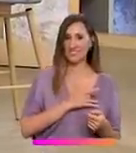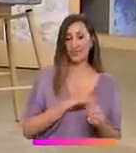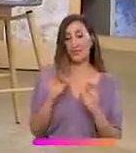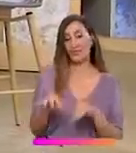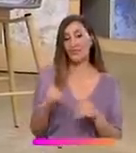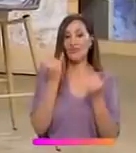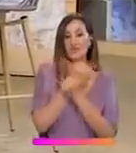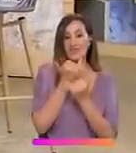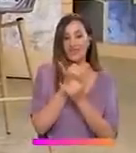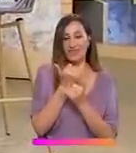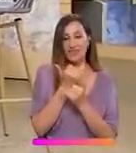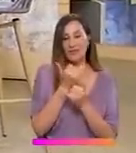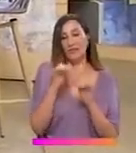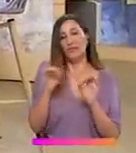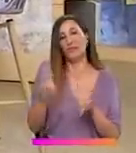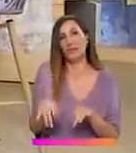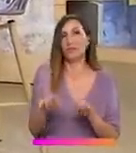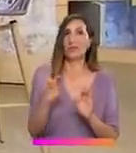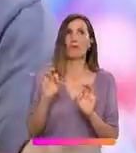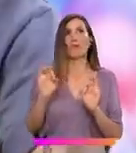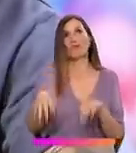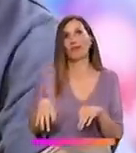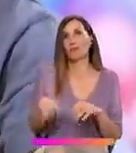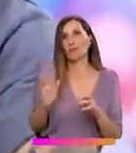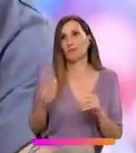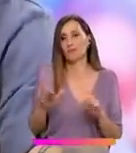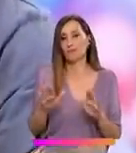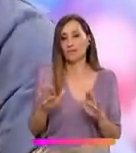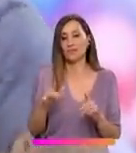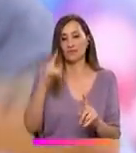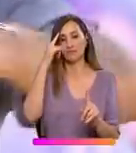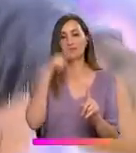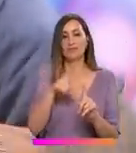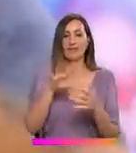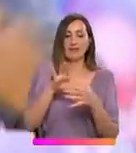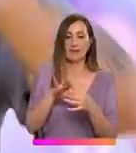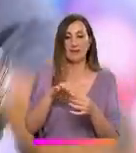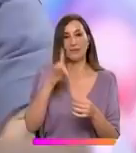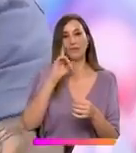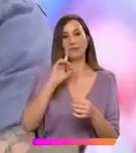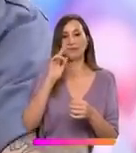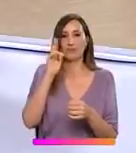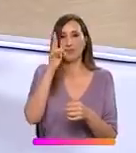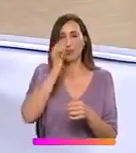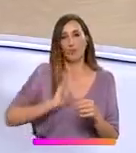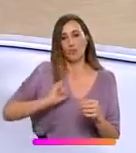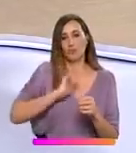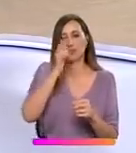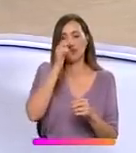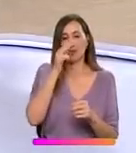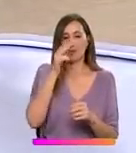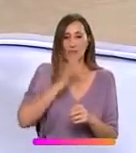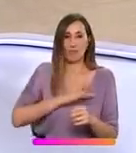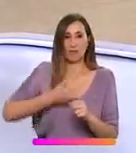final feliz. É para ela. Um final não é um fim, não é? Mas é para a Sara. É para ela. É sobre a Sara. É sobre o nosso amor, sim. O que é que são vocês, seu amor?